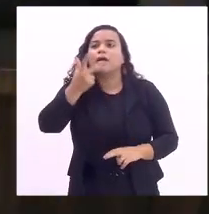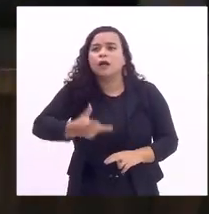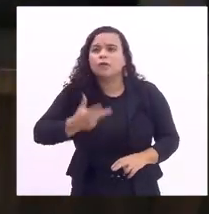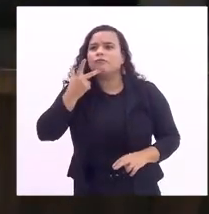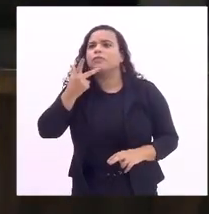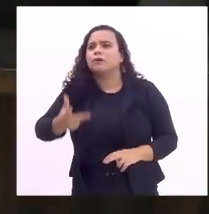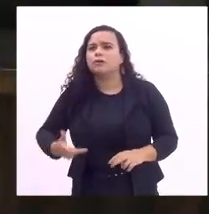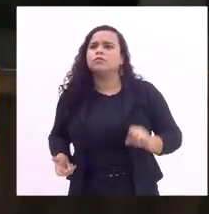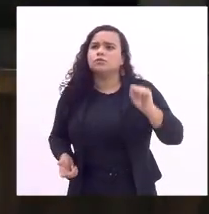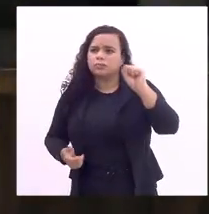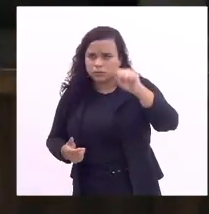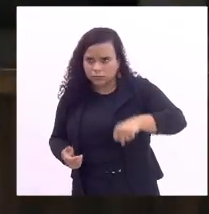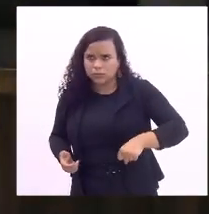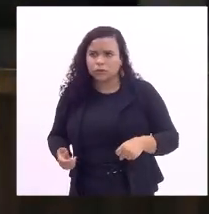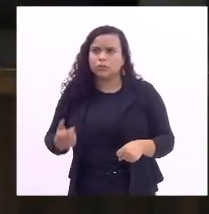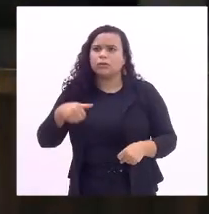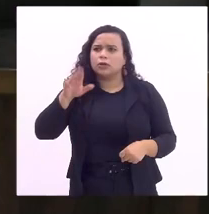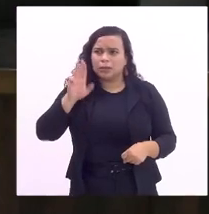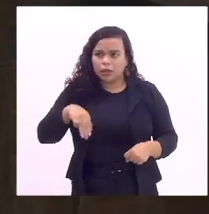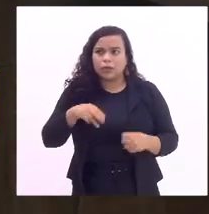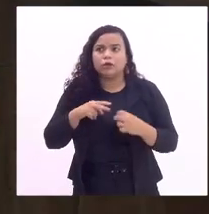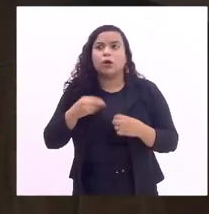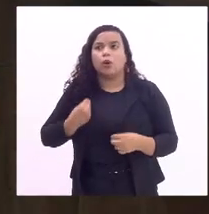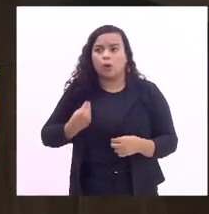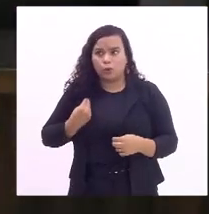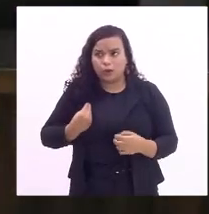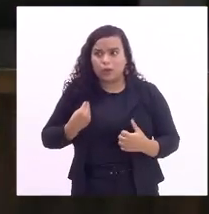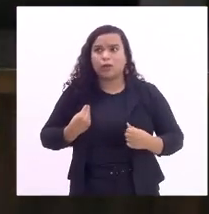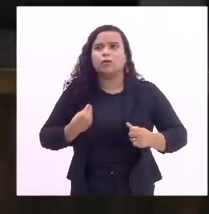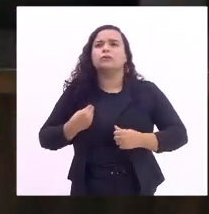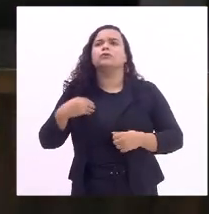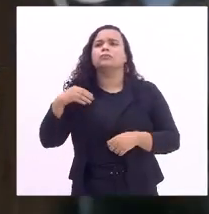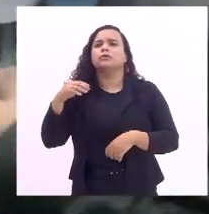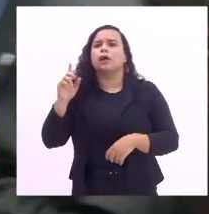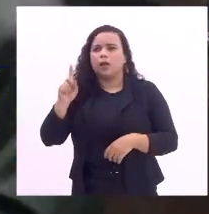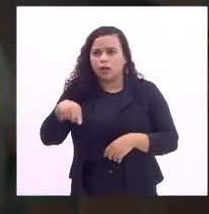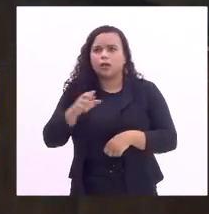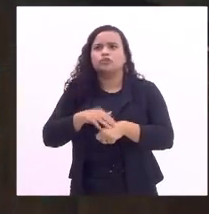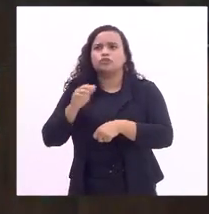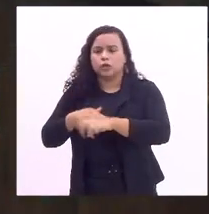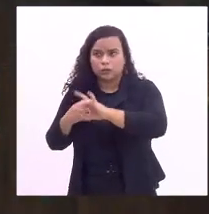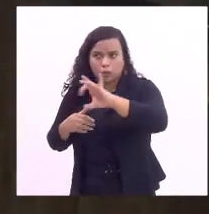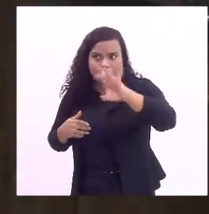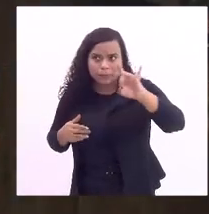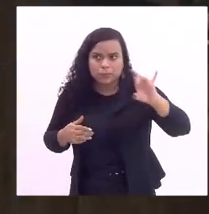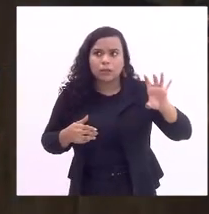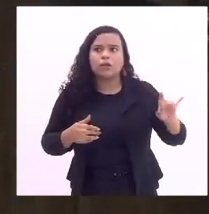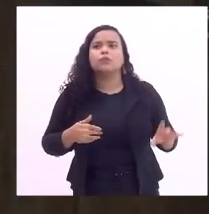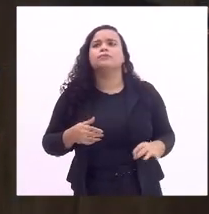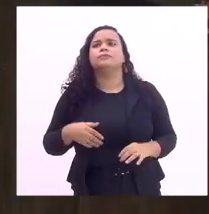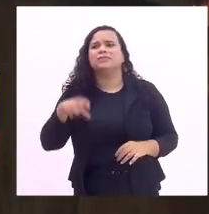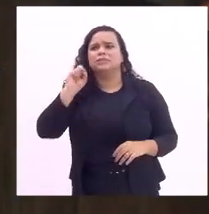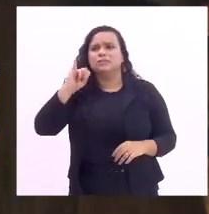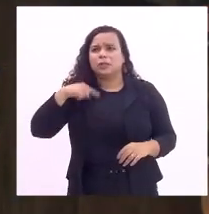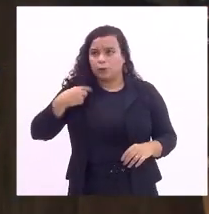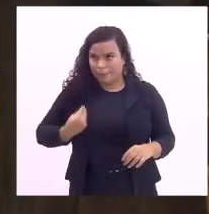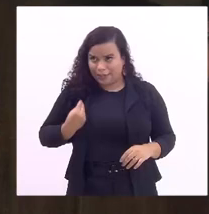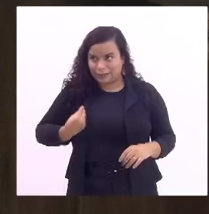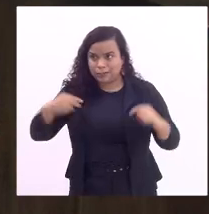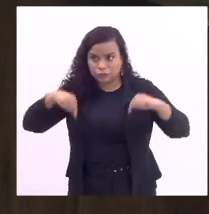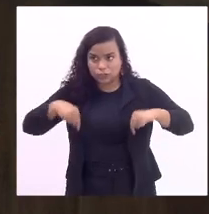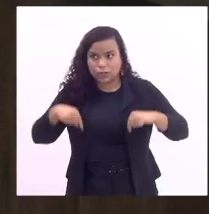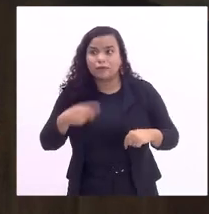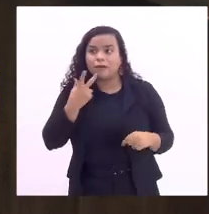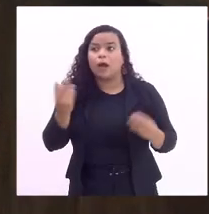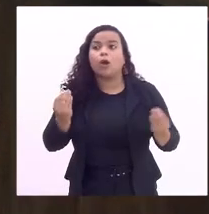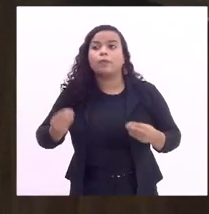assim, quem tiver online vai fazer. Quem votar? Como é que vota? Se eu tiver aqui presente, como é que eu vou votar, presidente?